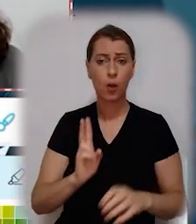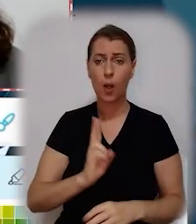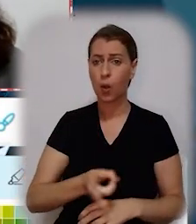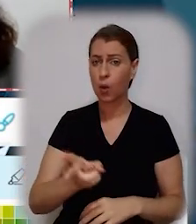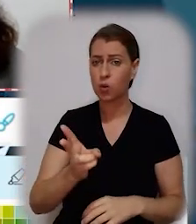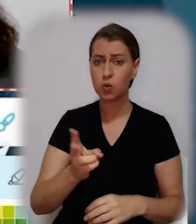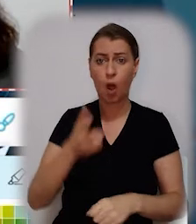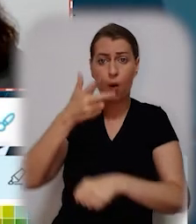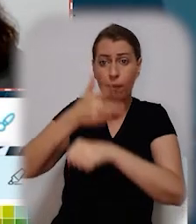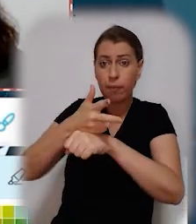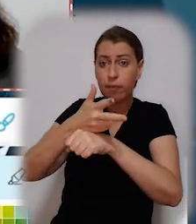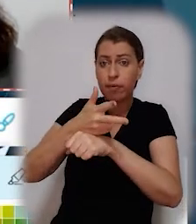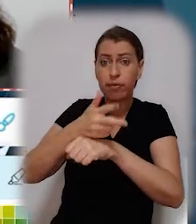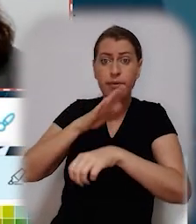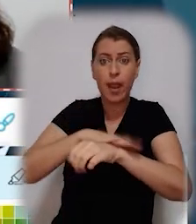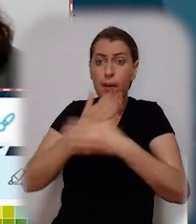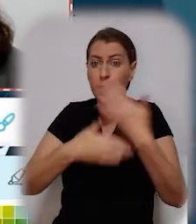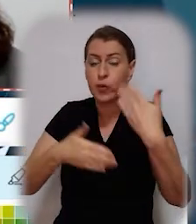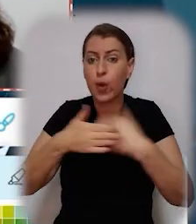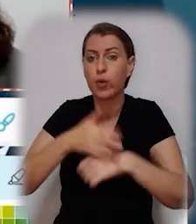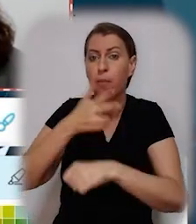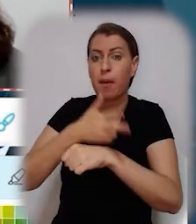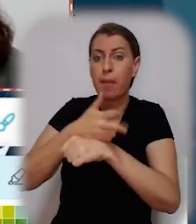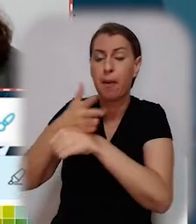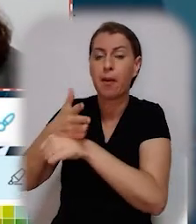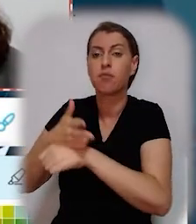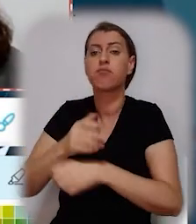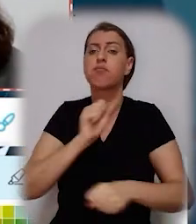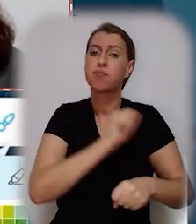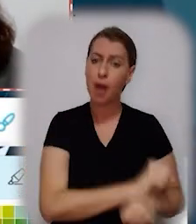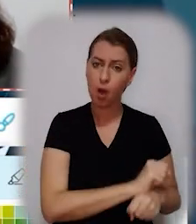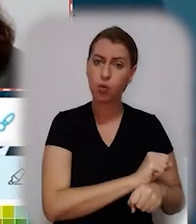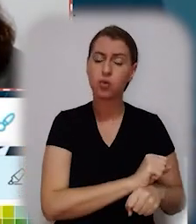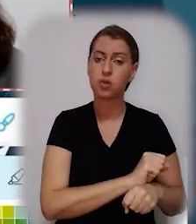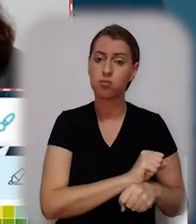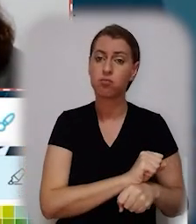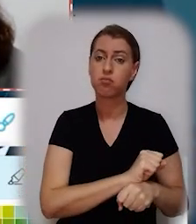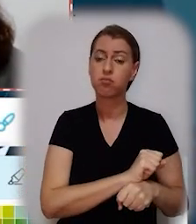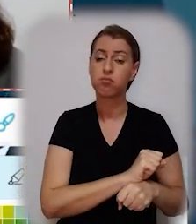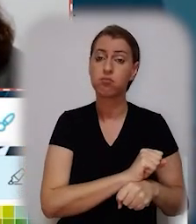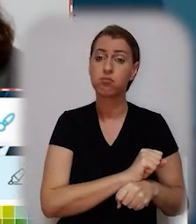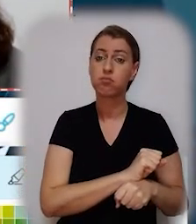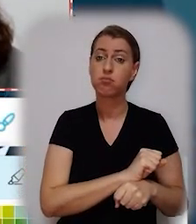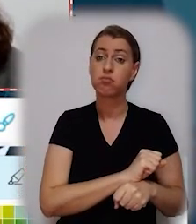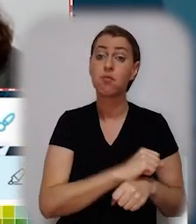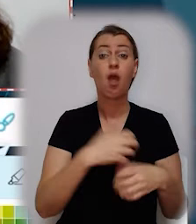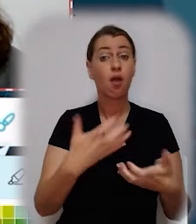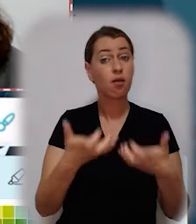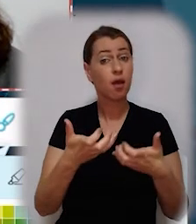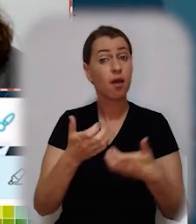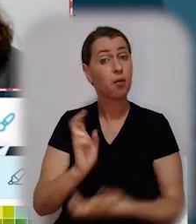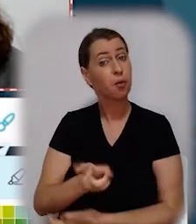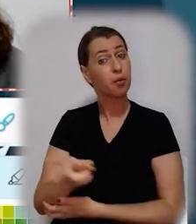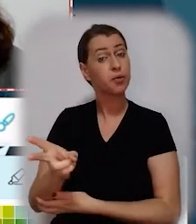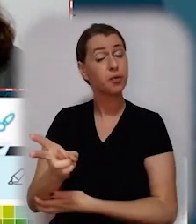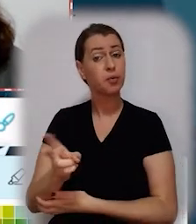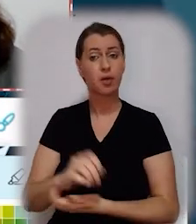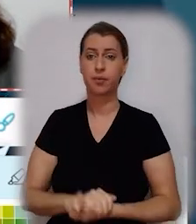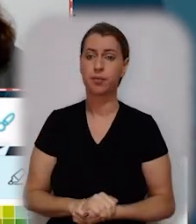do tempo inteiro. Pausa aqui. E, querendo,